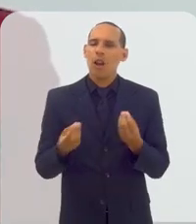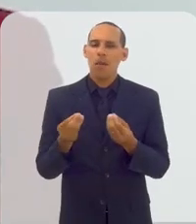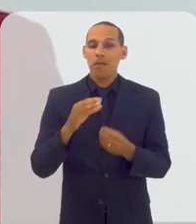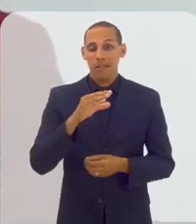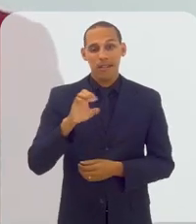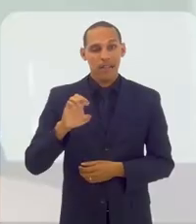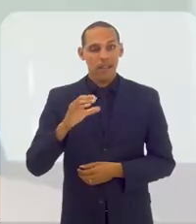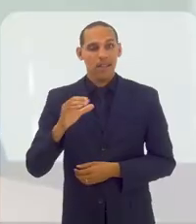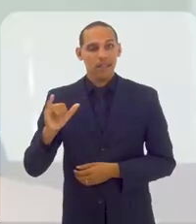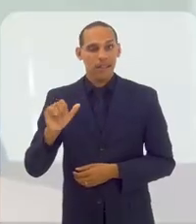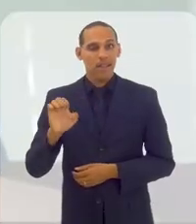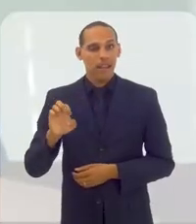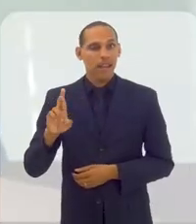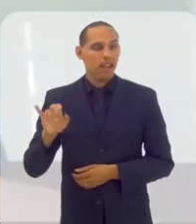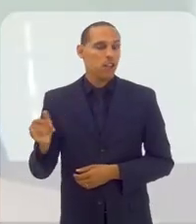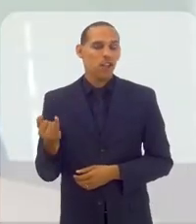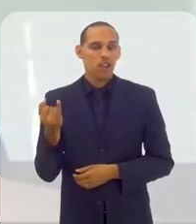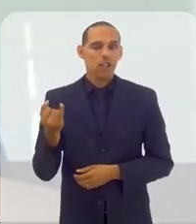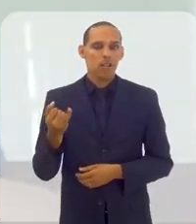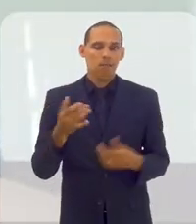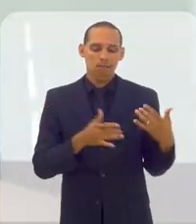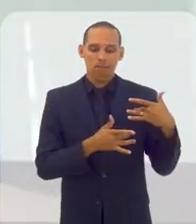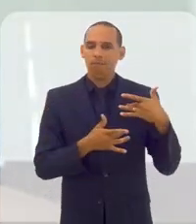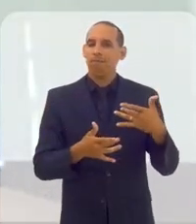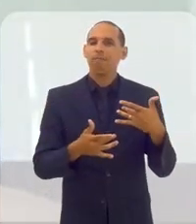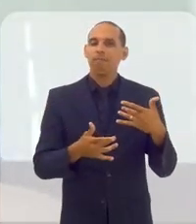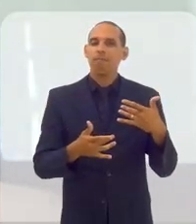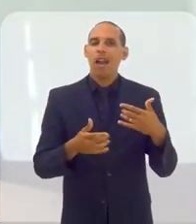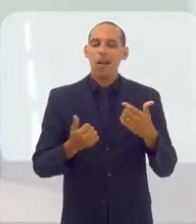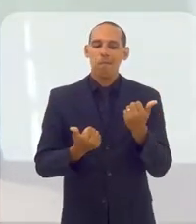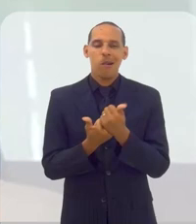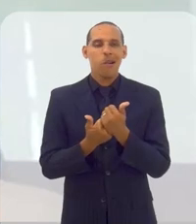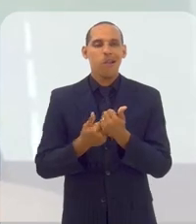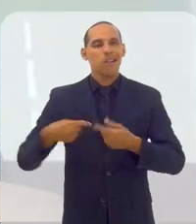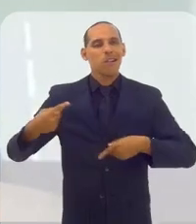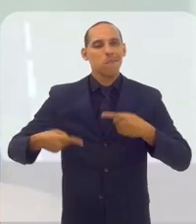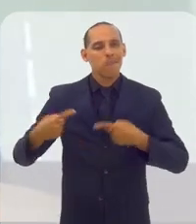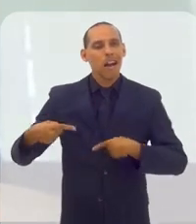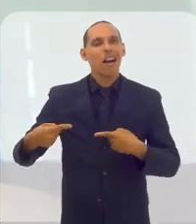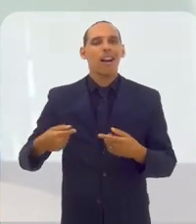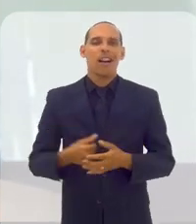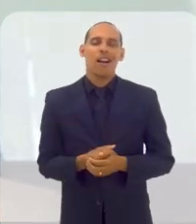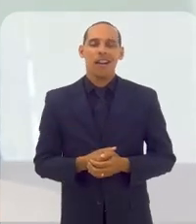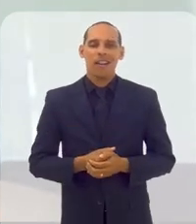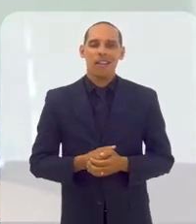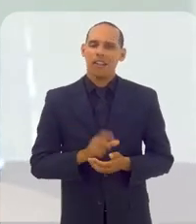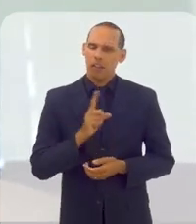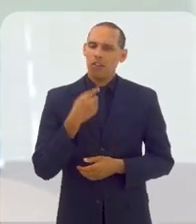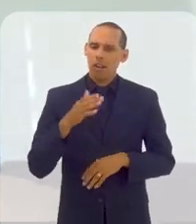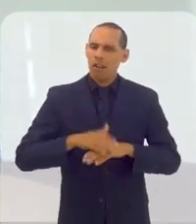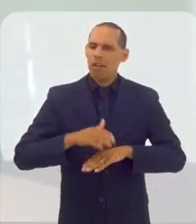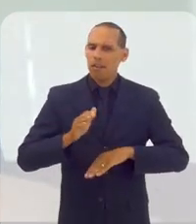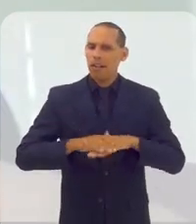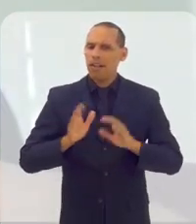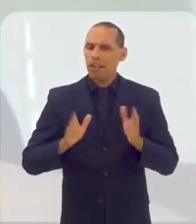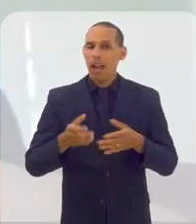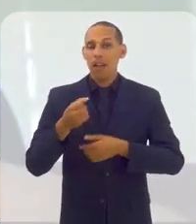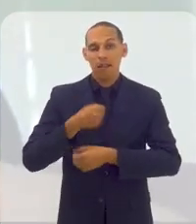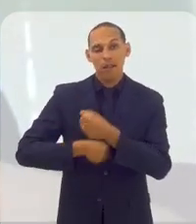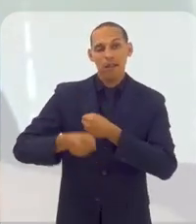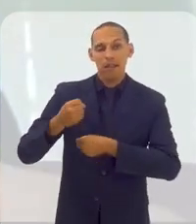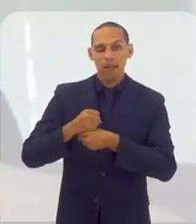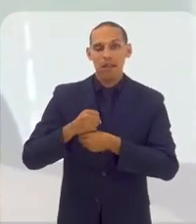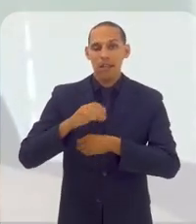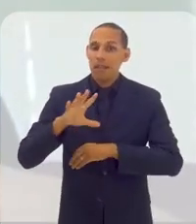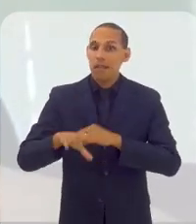agenda está à disposição né Para apoiar para debater para discutir né E a gente já tem feito isso só